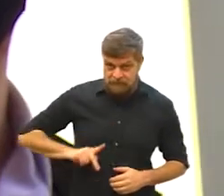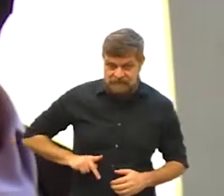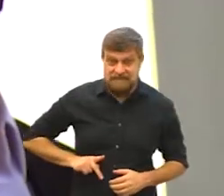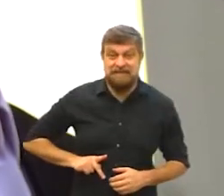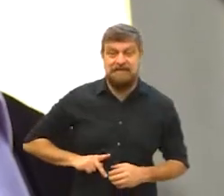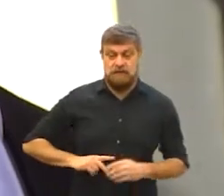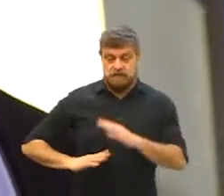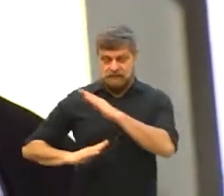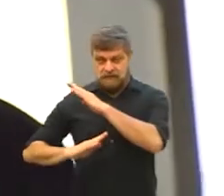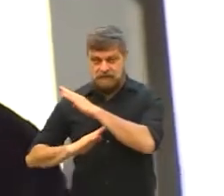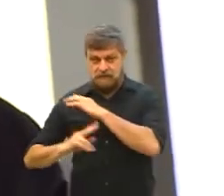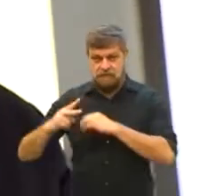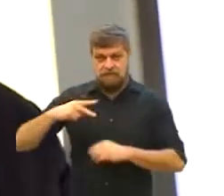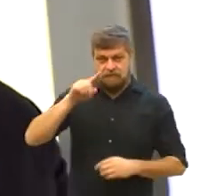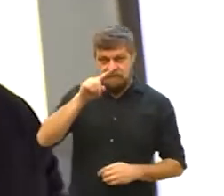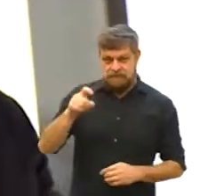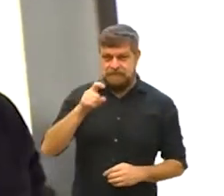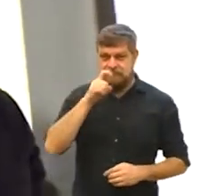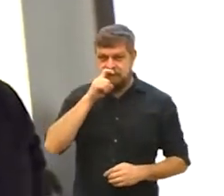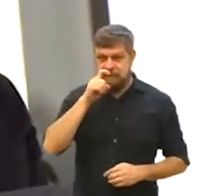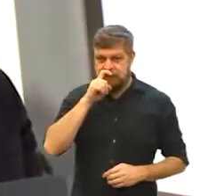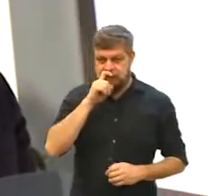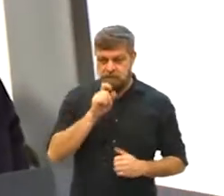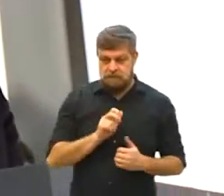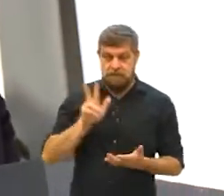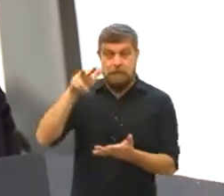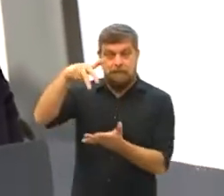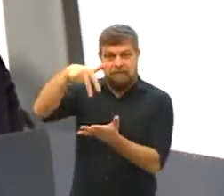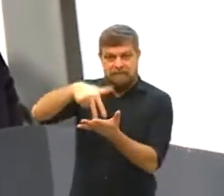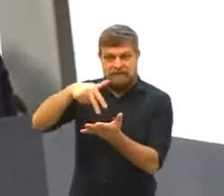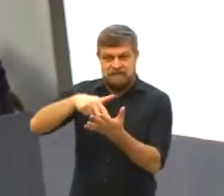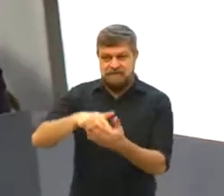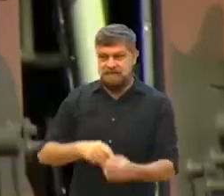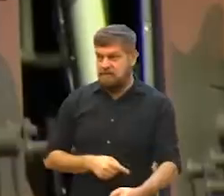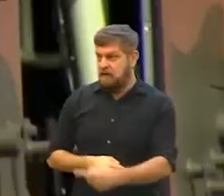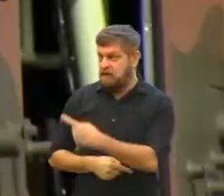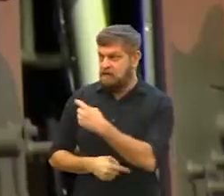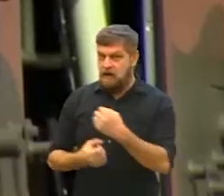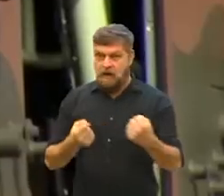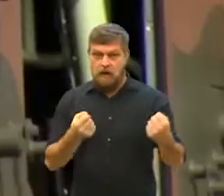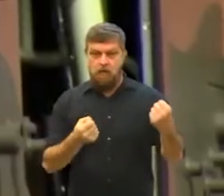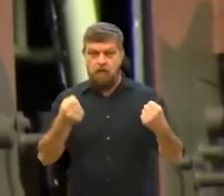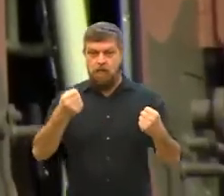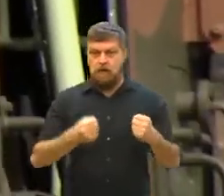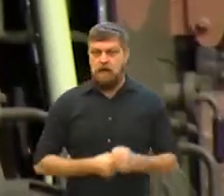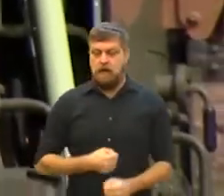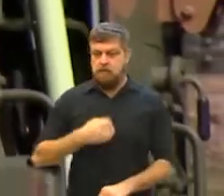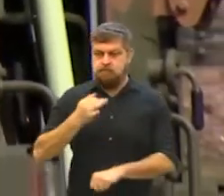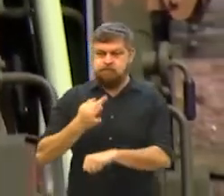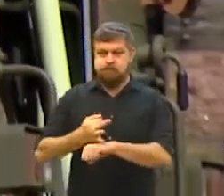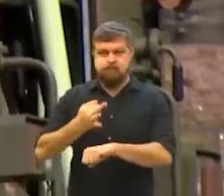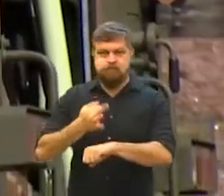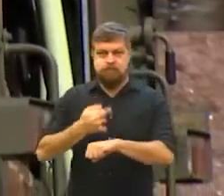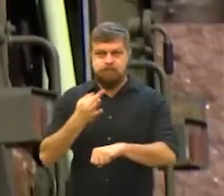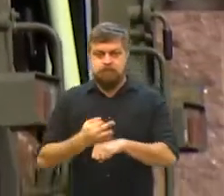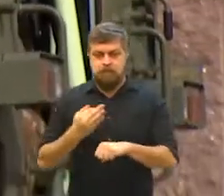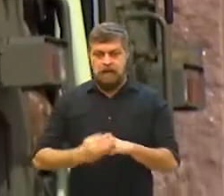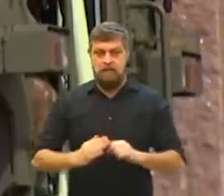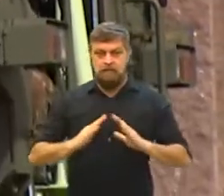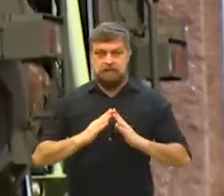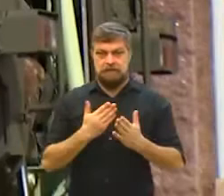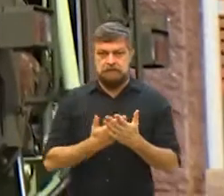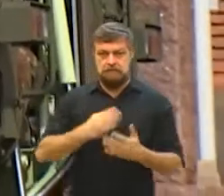e o presidente da Câmara o vereador Zé Carlos acompanhou a solene que marcou a nomeação de uma viatura blindada na